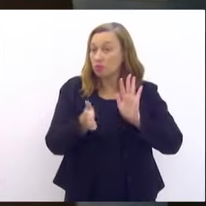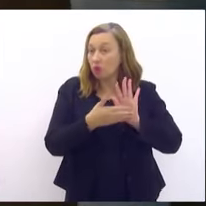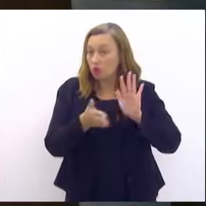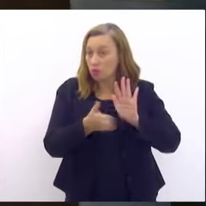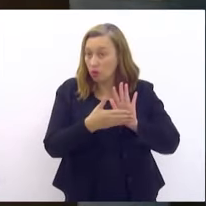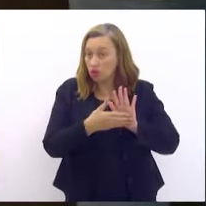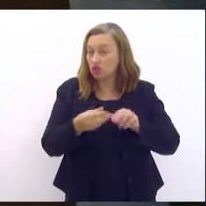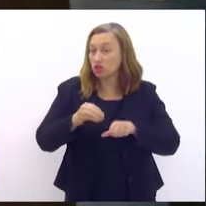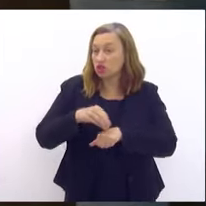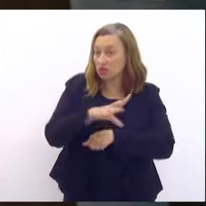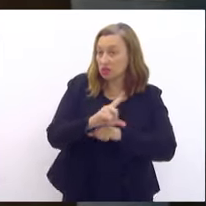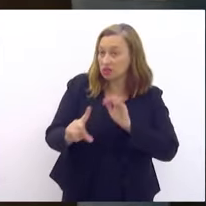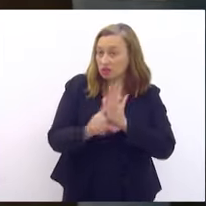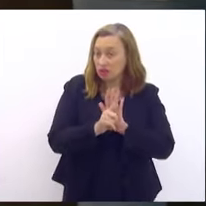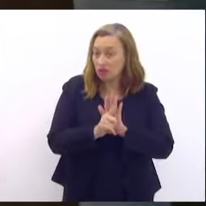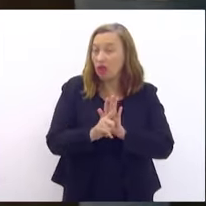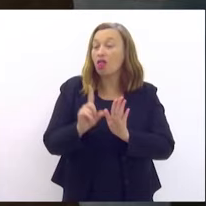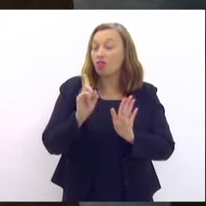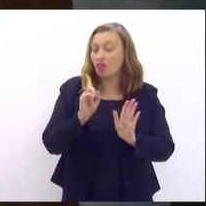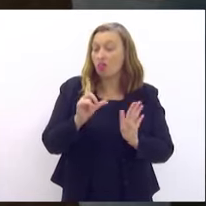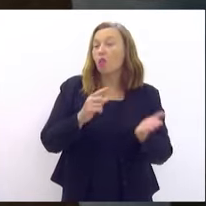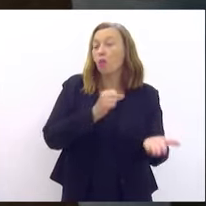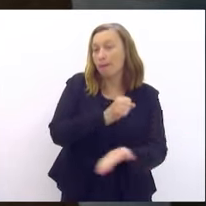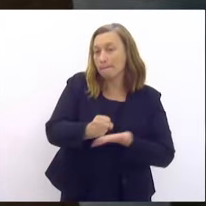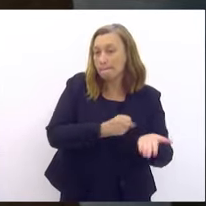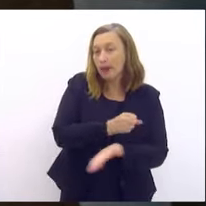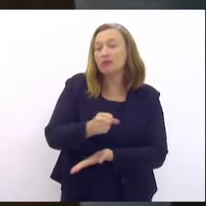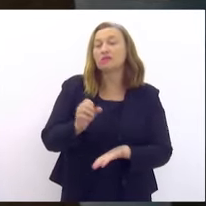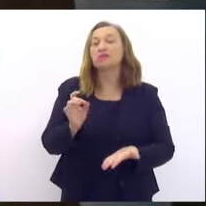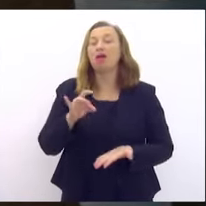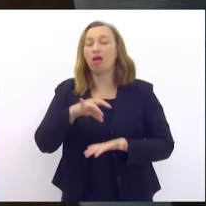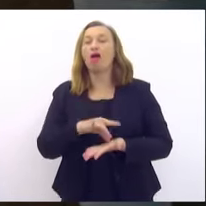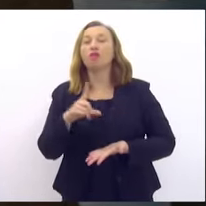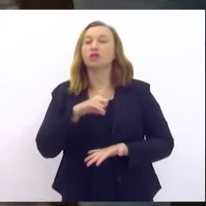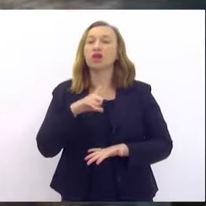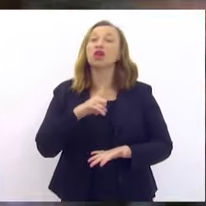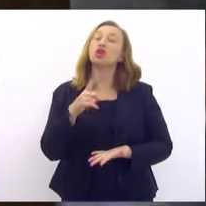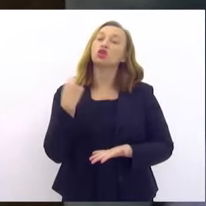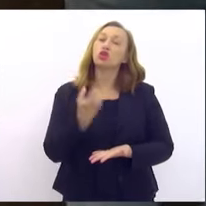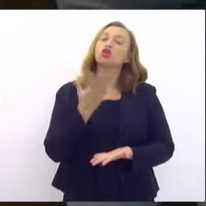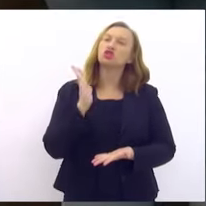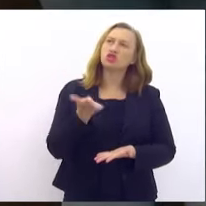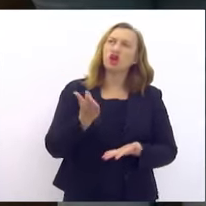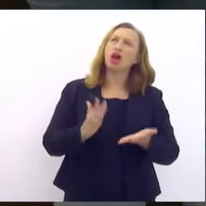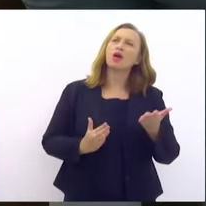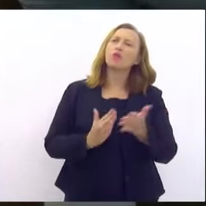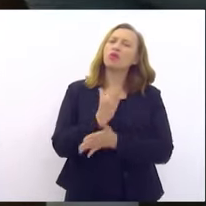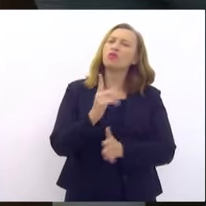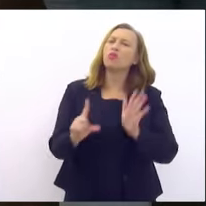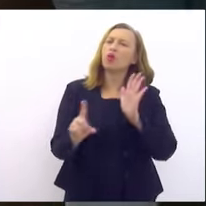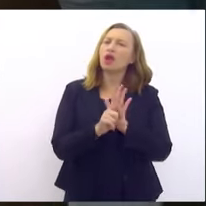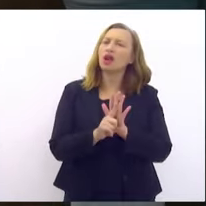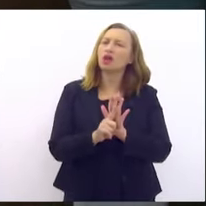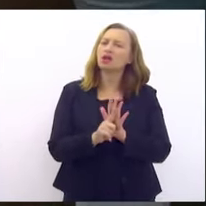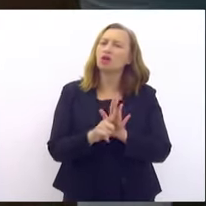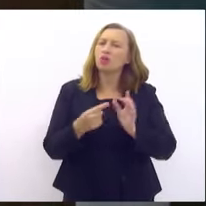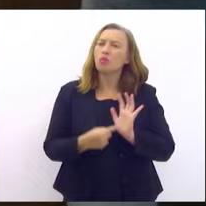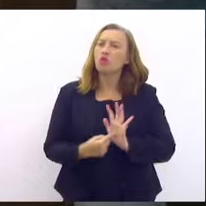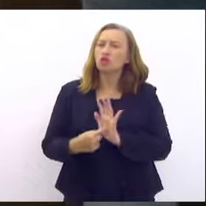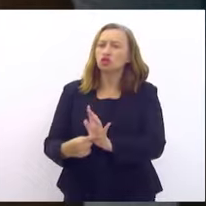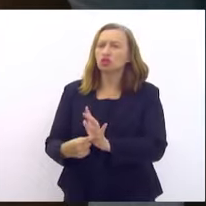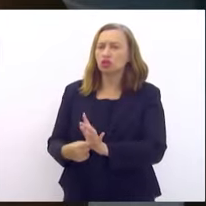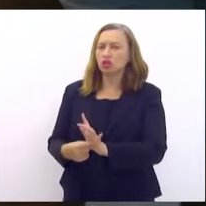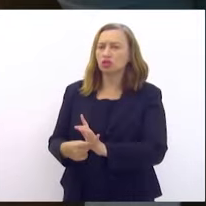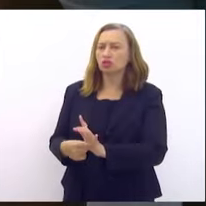caso uma indicação Legislativa ela tem uma base real porque nós aprovamos uma lei determinando a interiorização